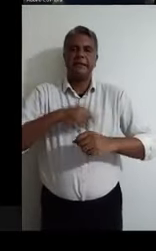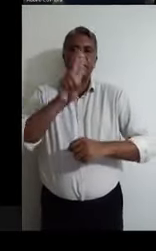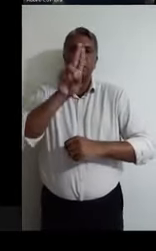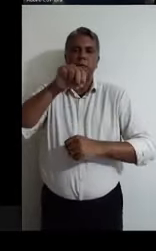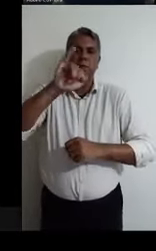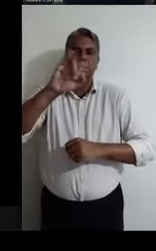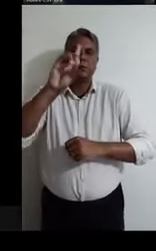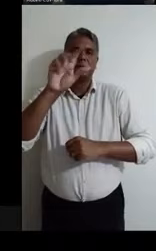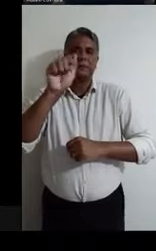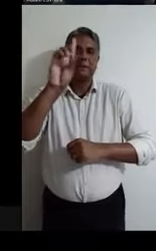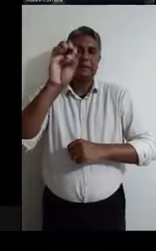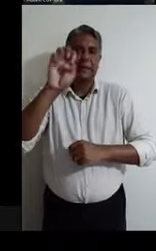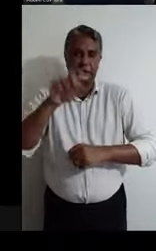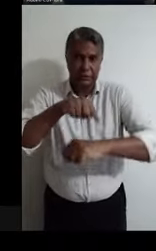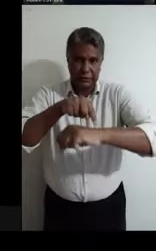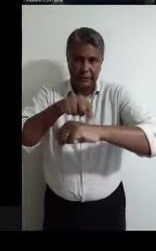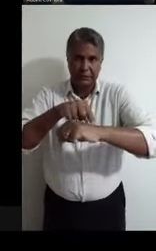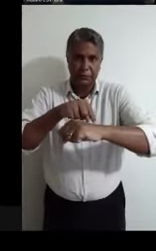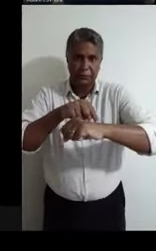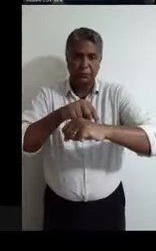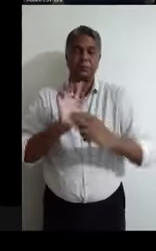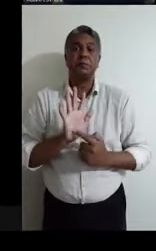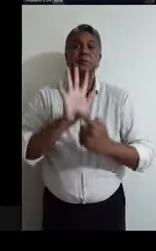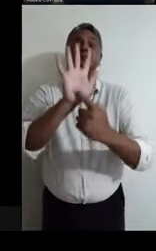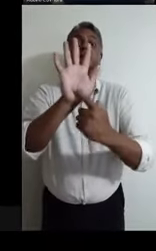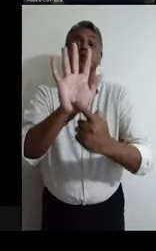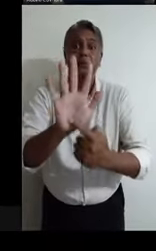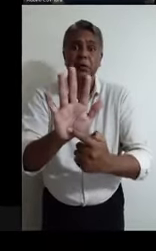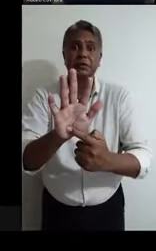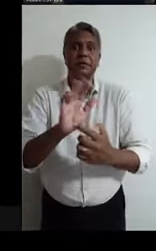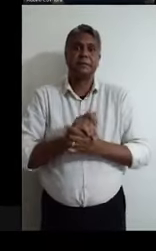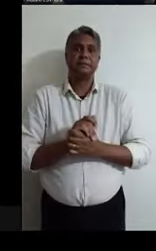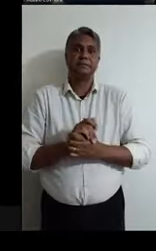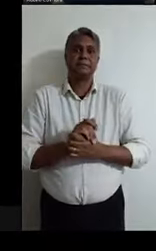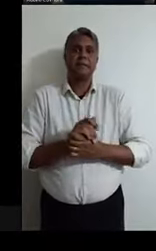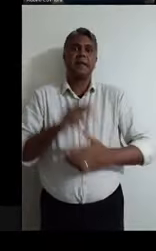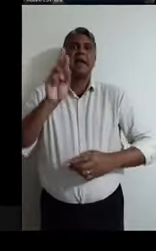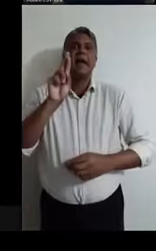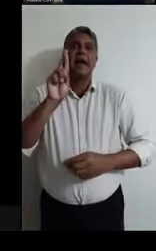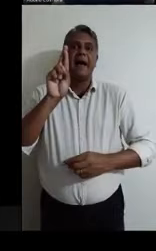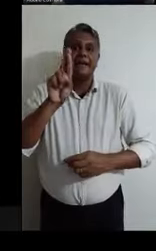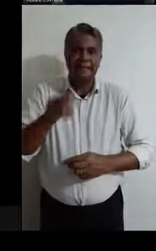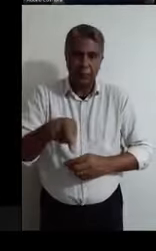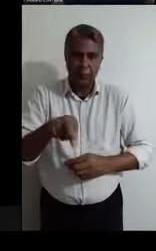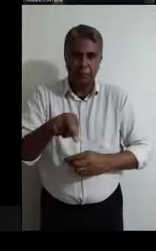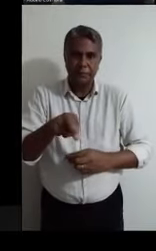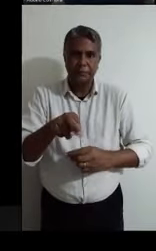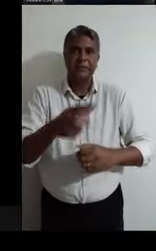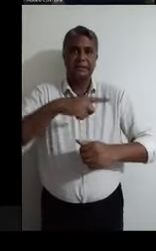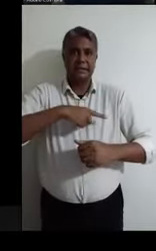tempo. Então, a expressão da aceleração será a razão entre a variação